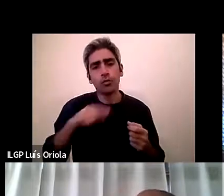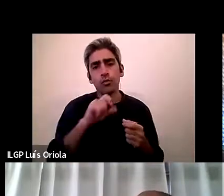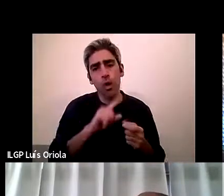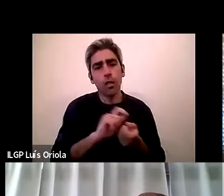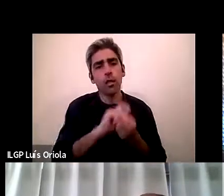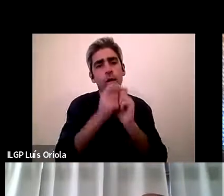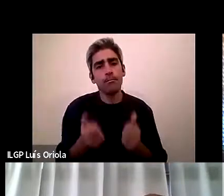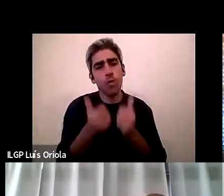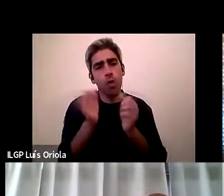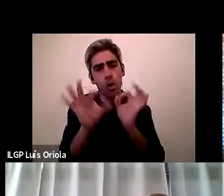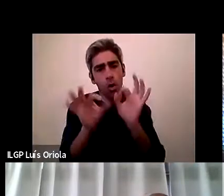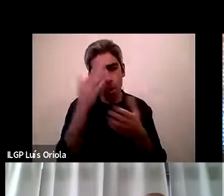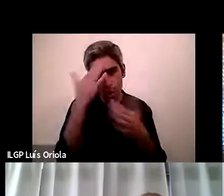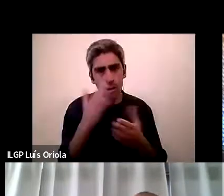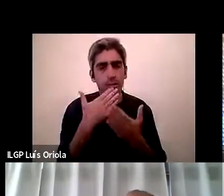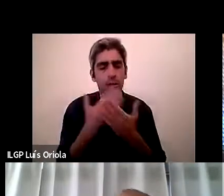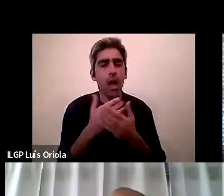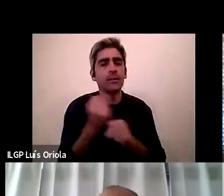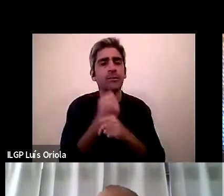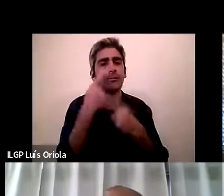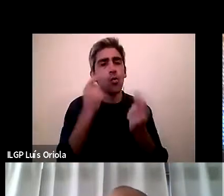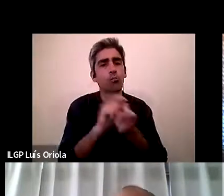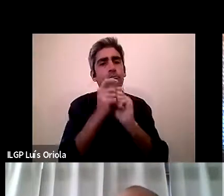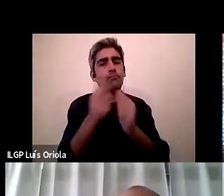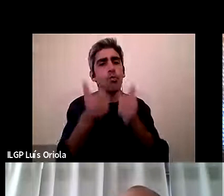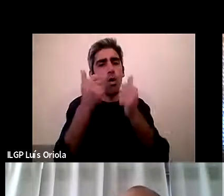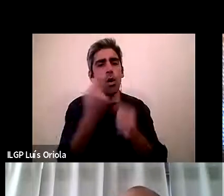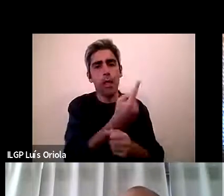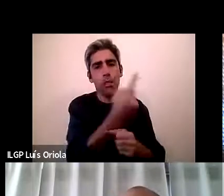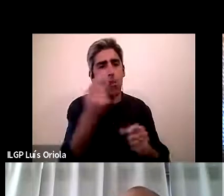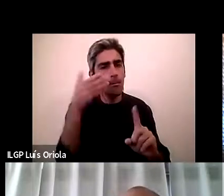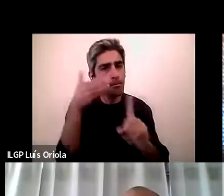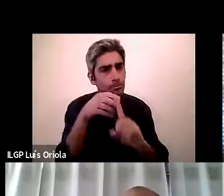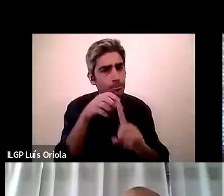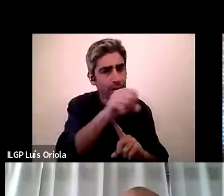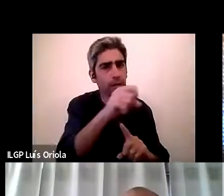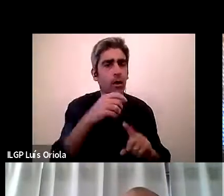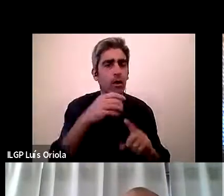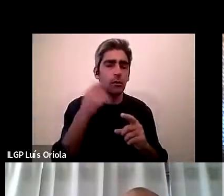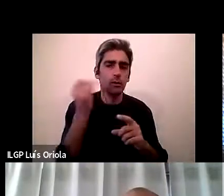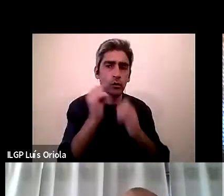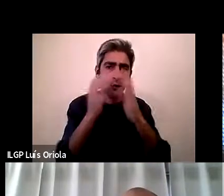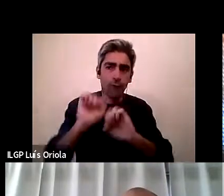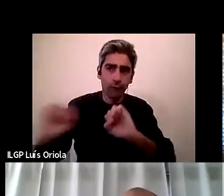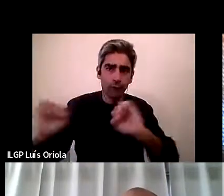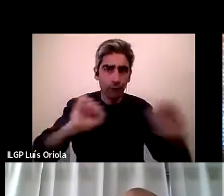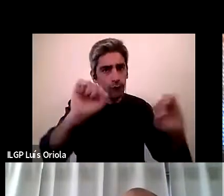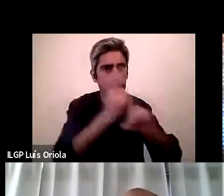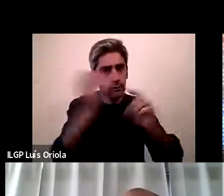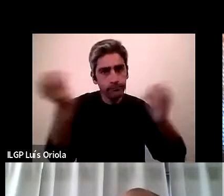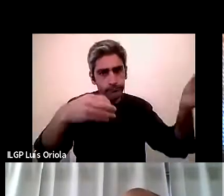melhorar os serviços públicos, cada um com a sua missão, na sua entidade, mas na certeza de